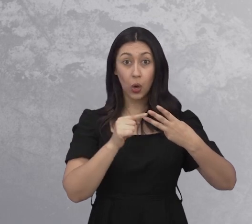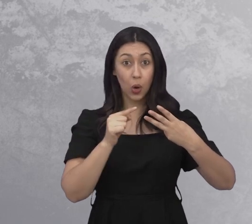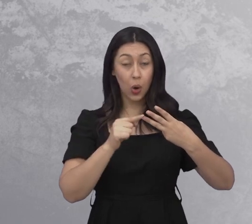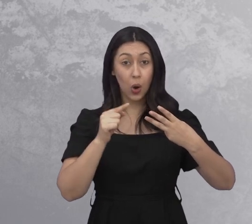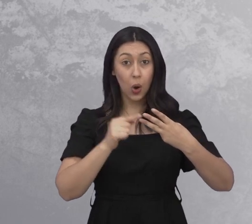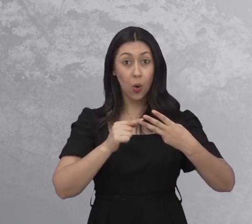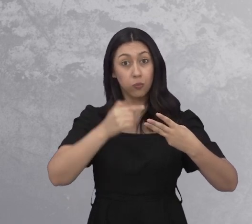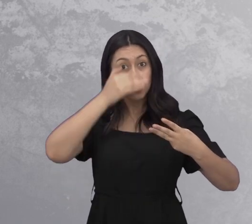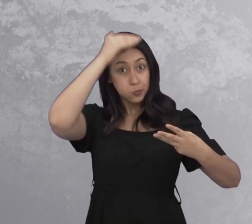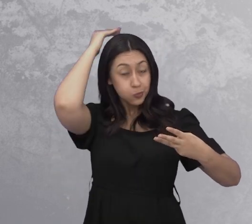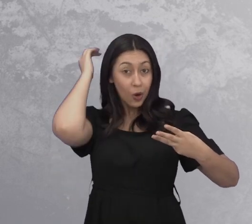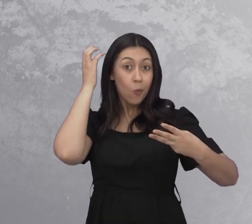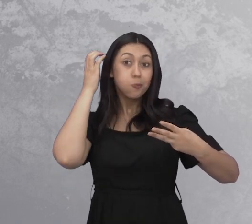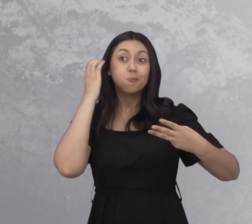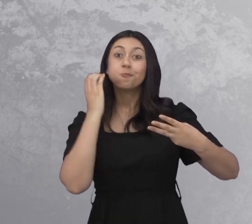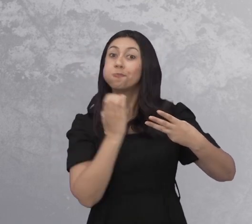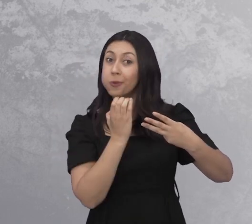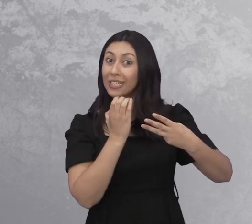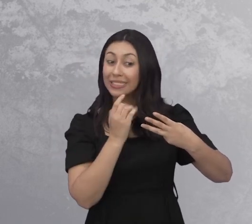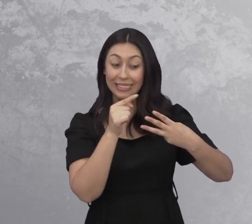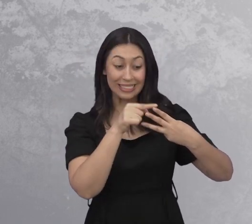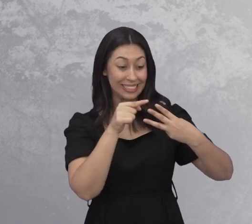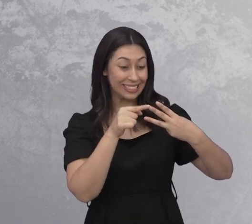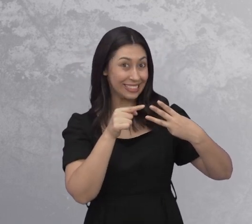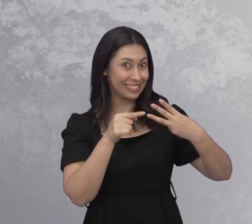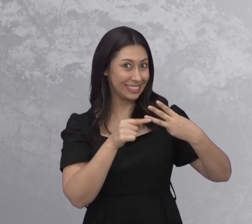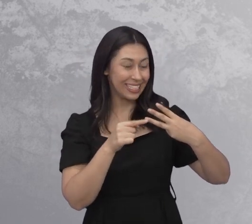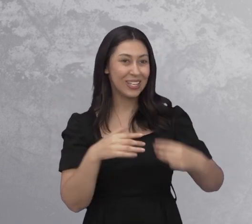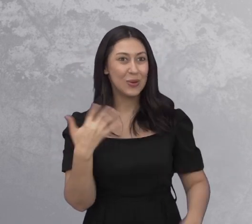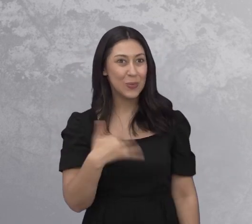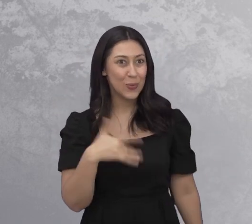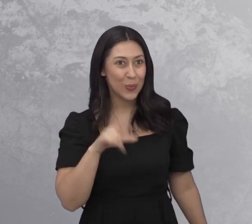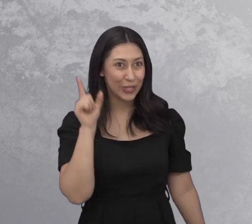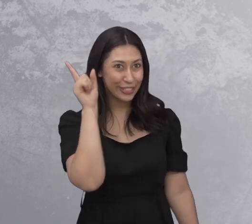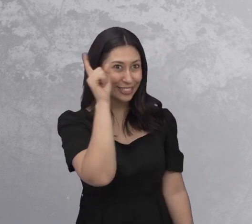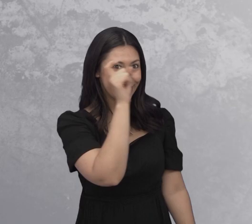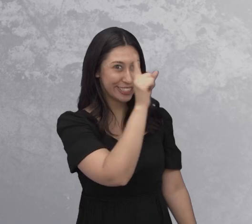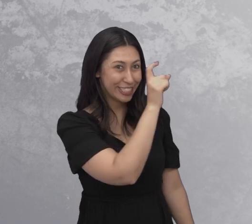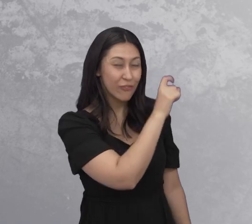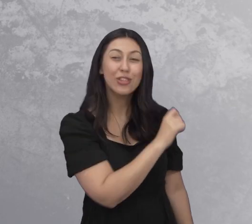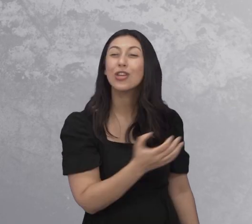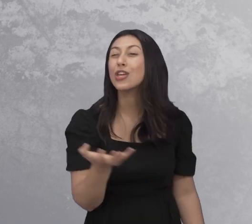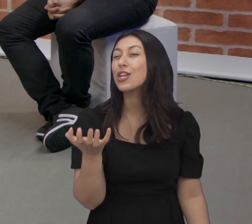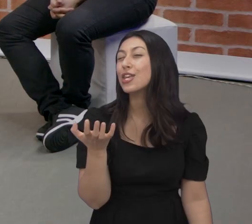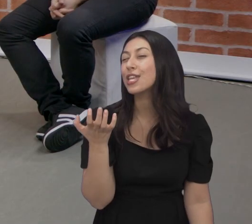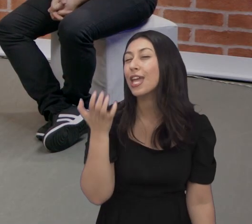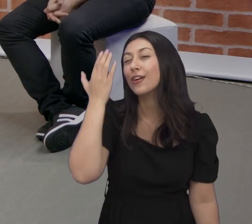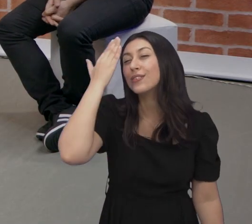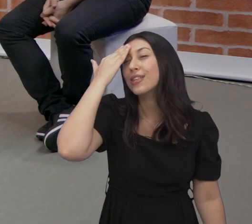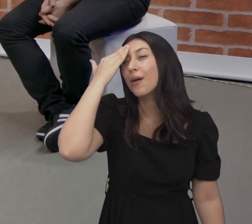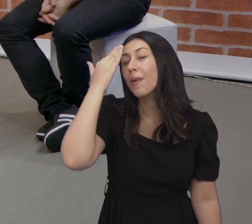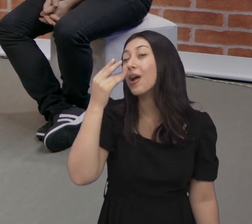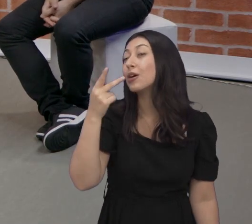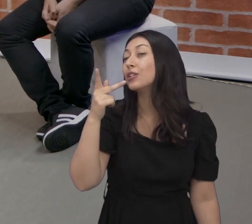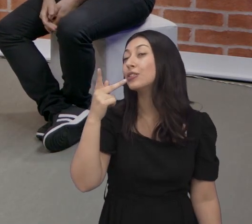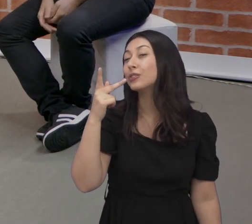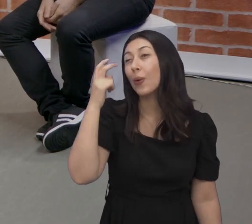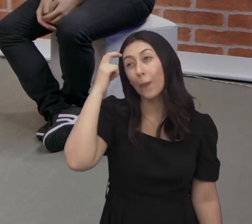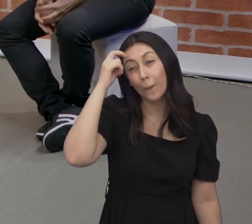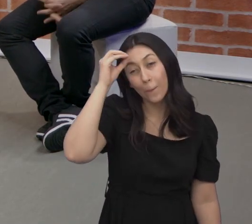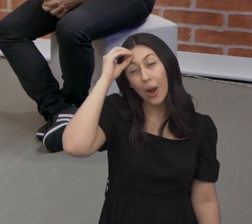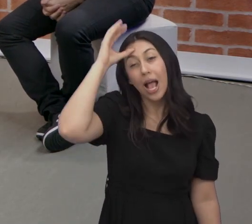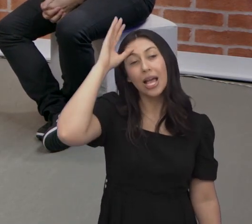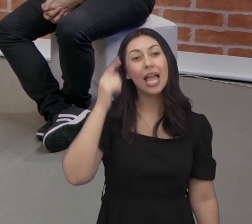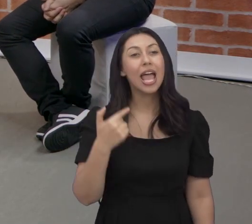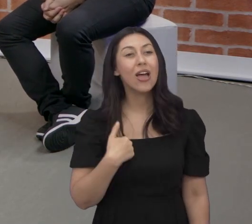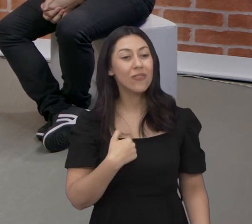Darwin? Olha, essa foi difícil, hein? Quero ver, testando seus conhecimentos cinematográficos. Olha, eu